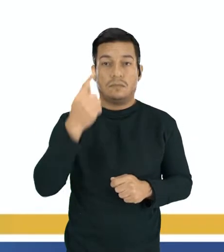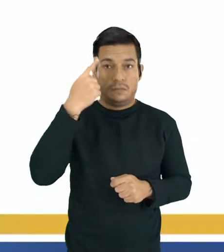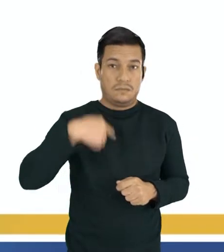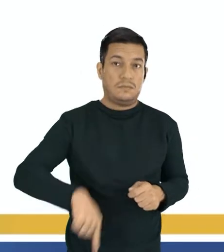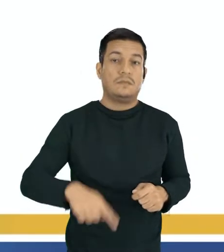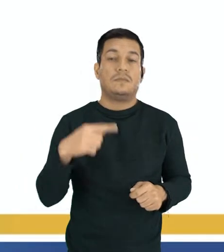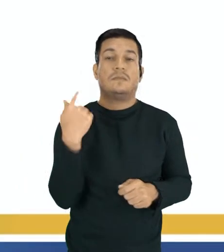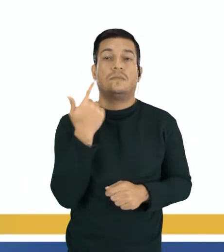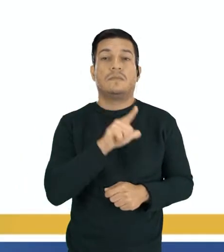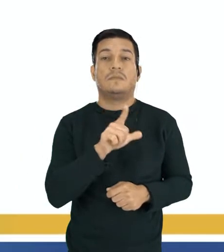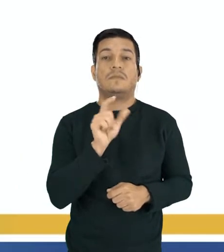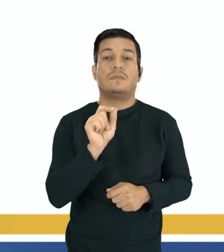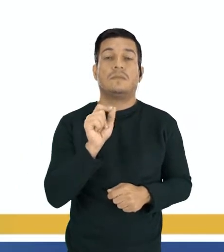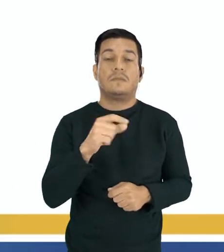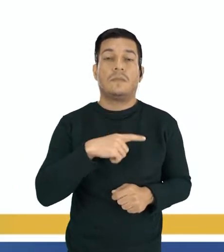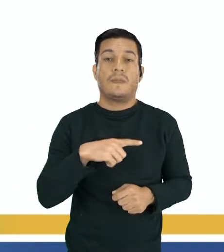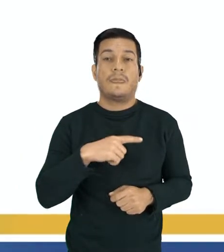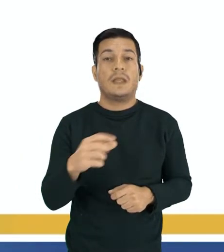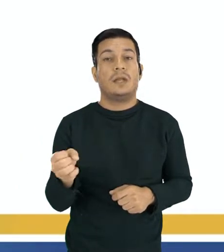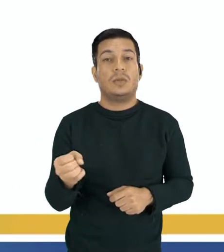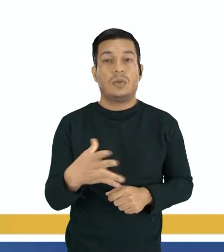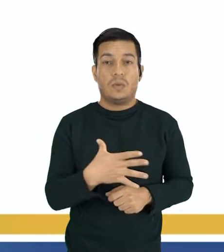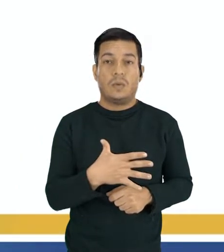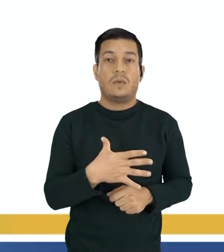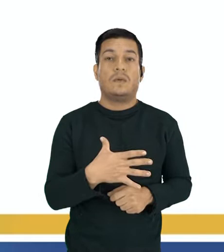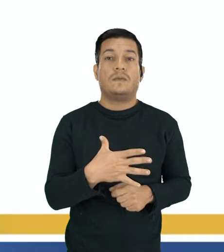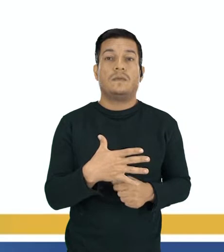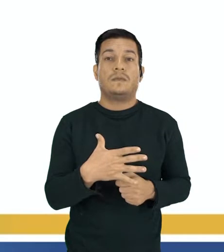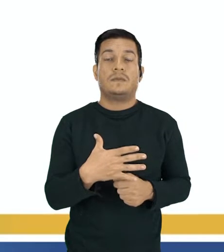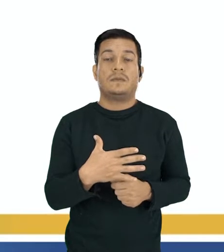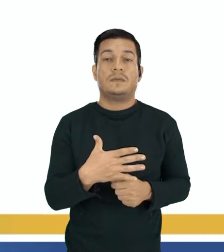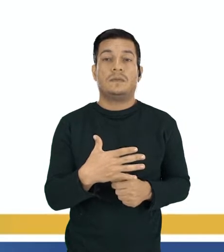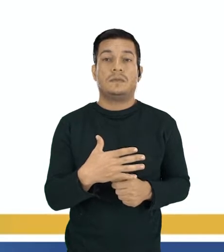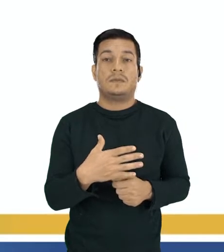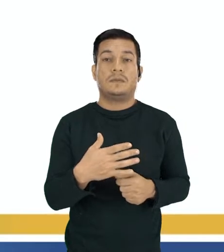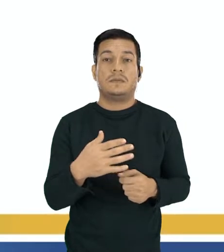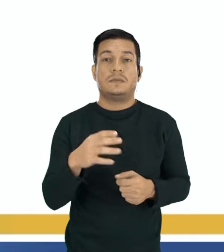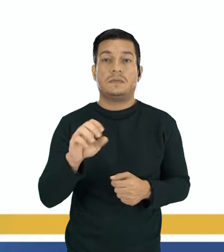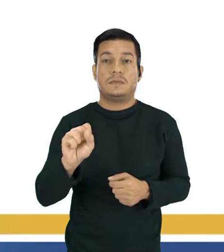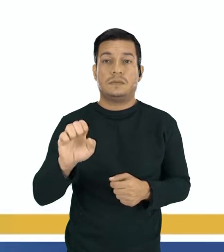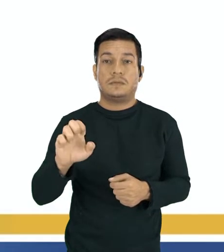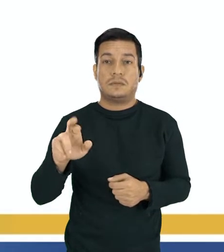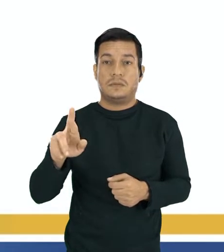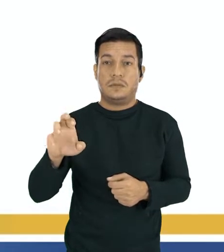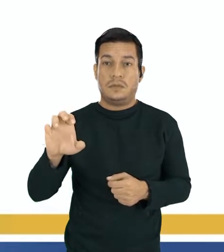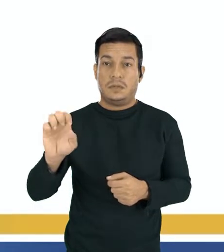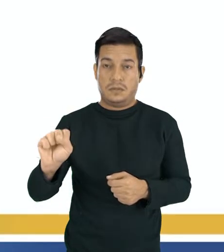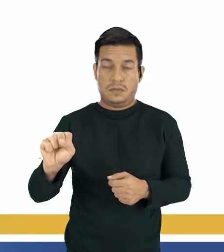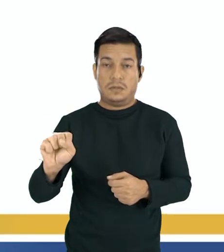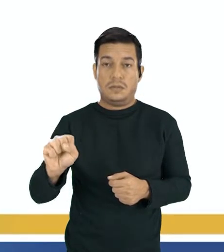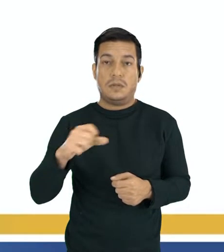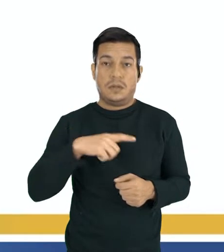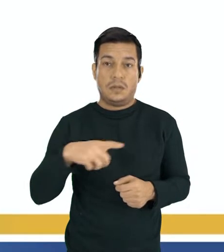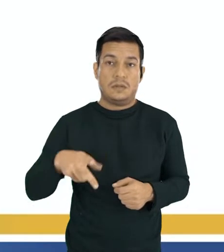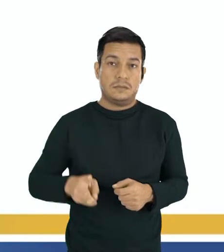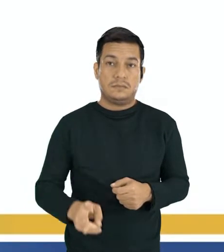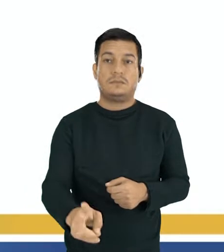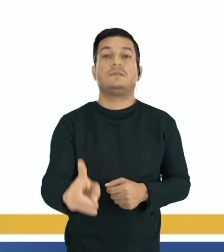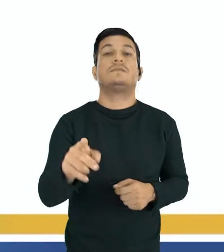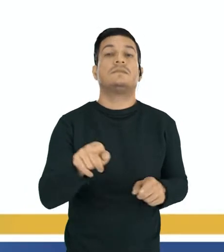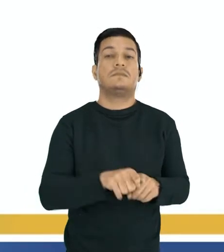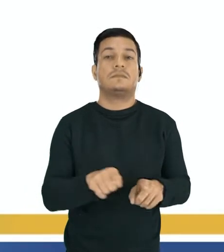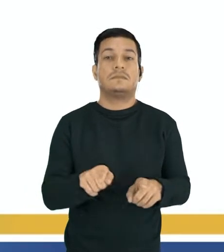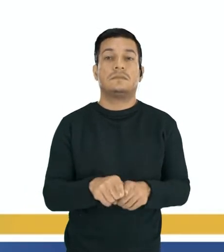eles consigam gerar novos indivíduos e que tenha essa geração contínua, ele consiga ter